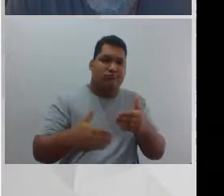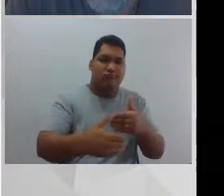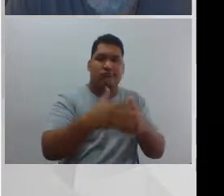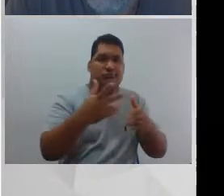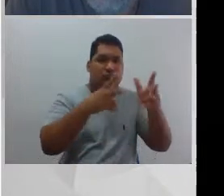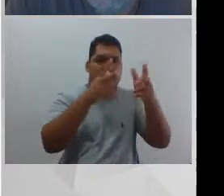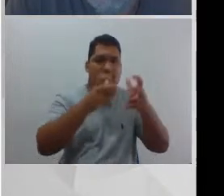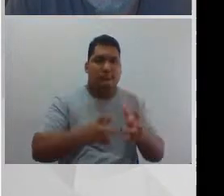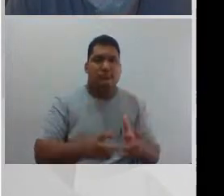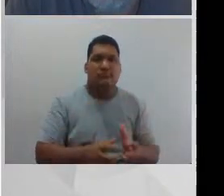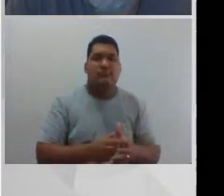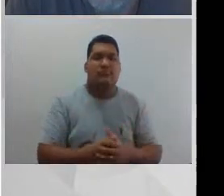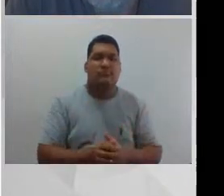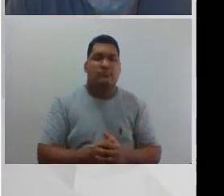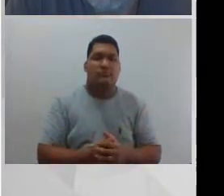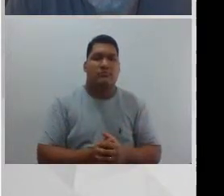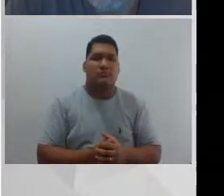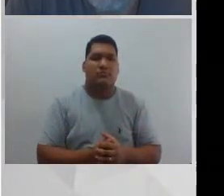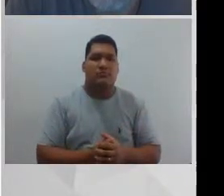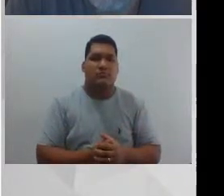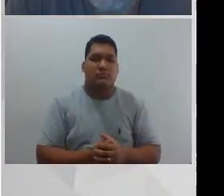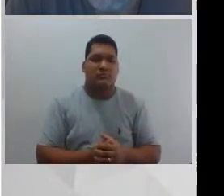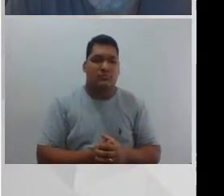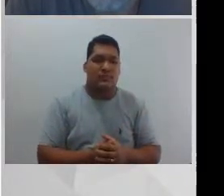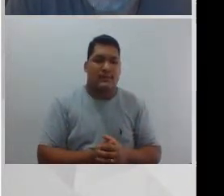processos computacionais de um comportamento